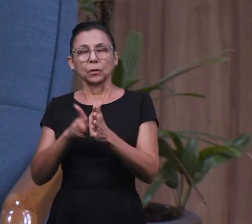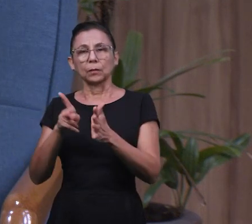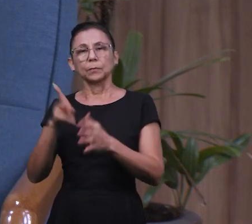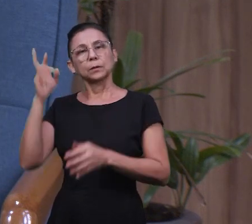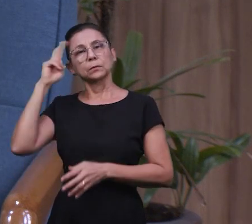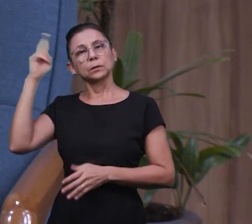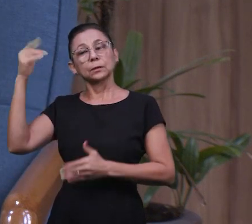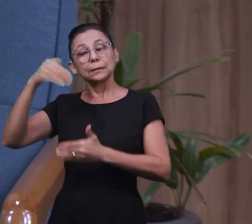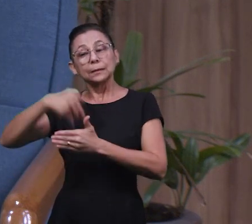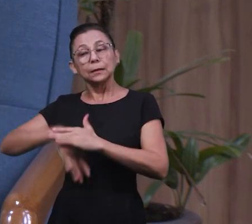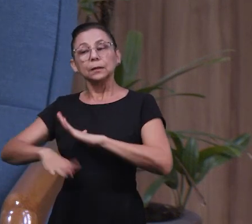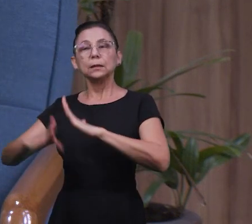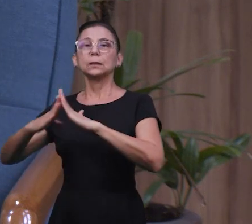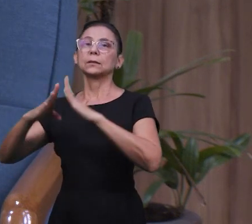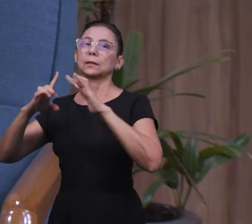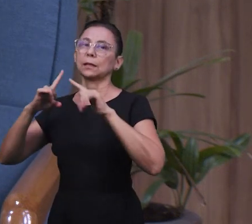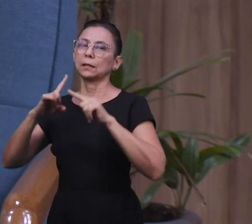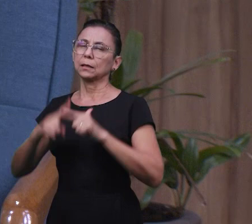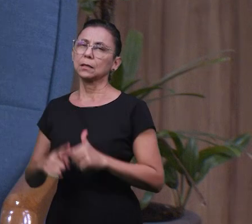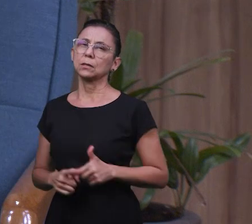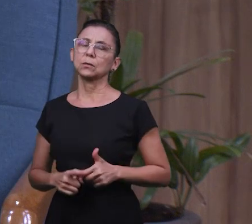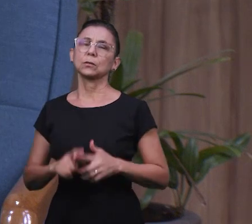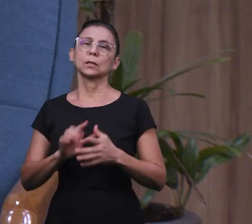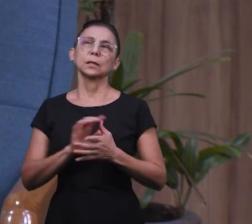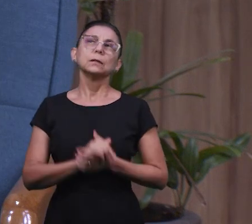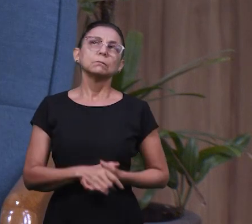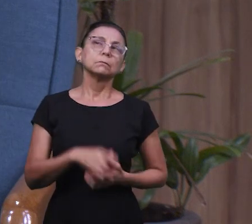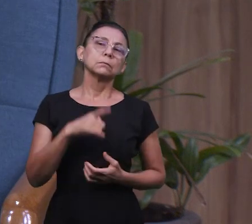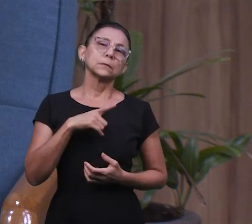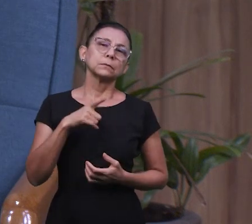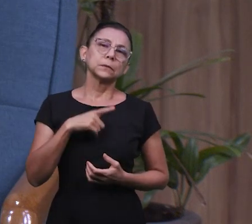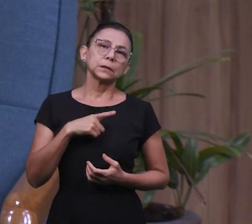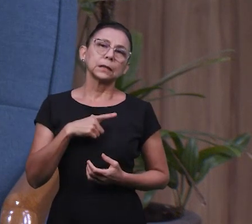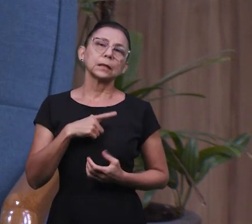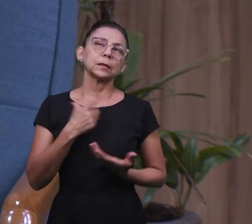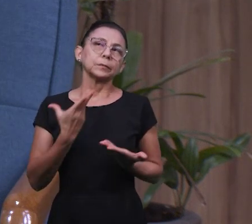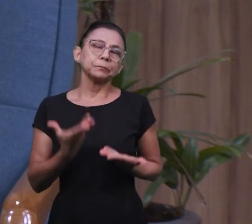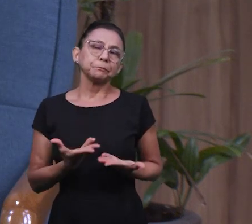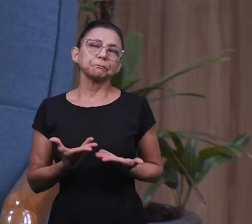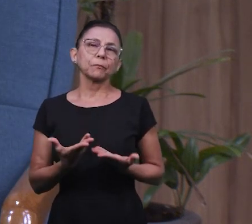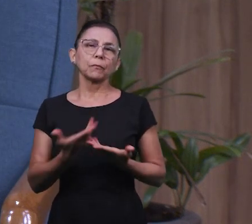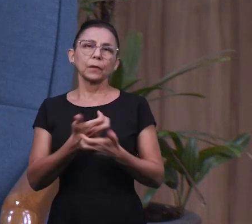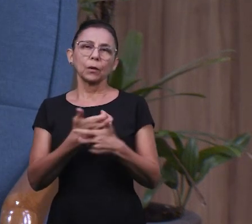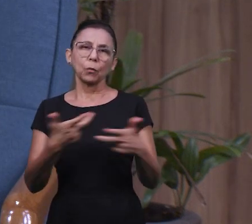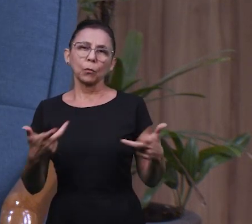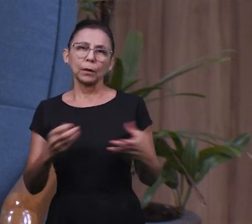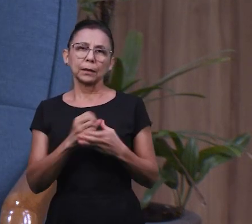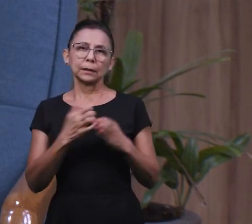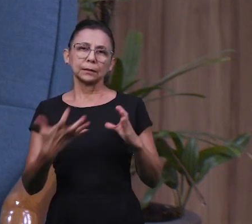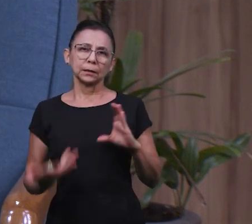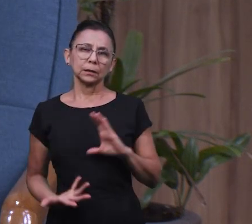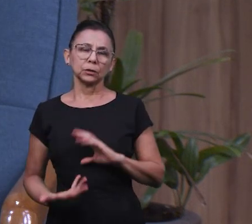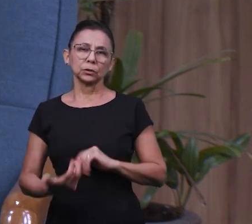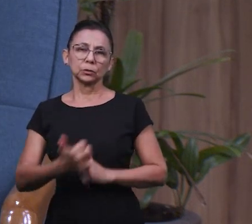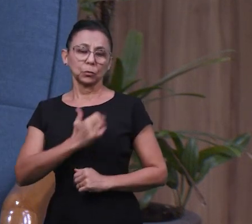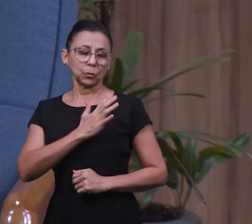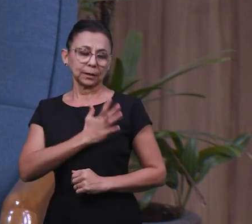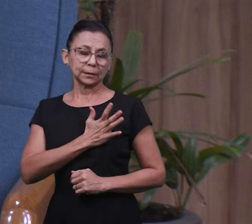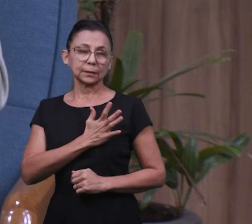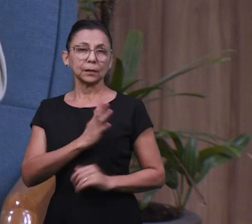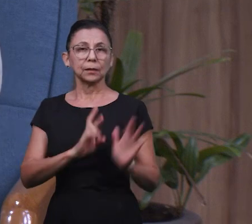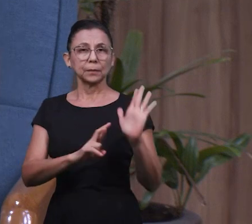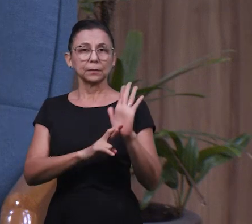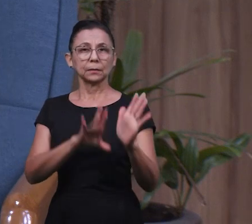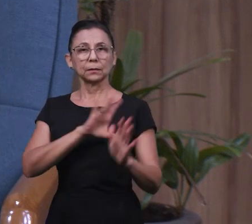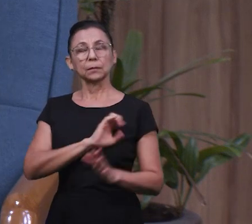igreja que envolve tantos aspectos que vêm do coração, os aspectos do amor